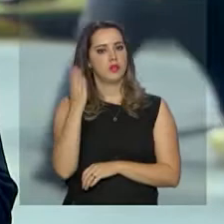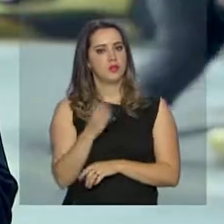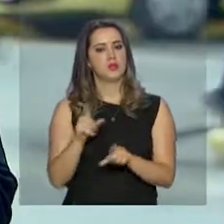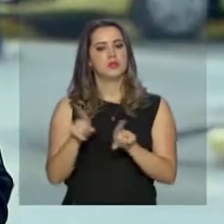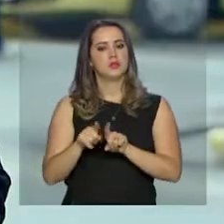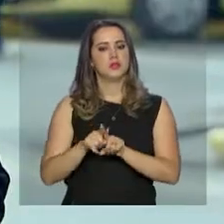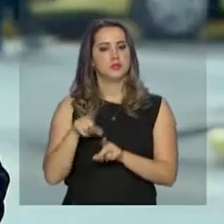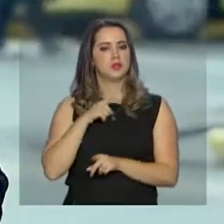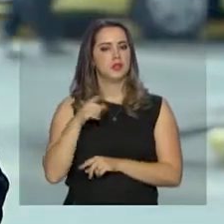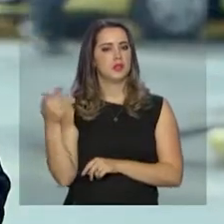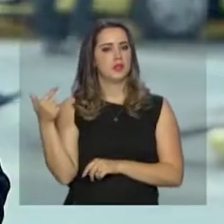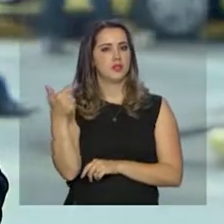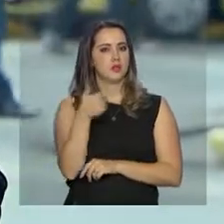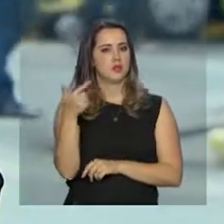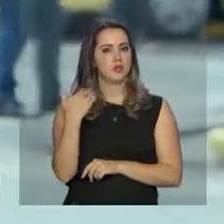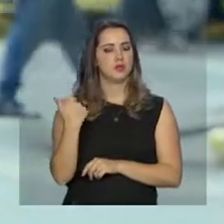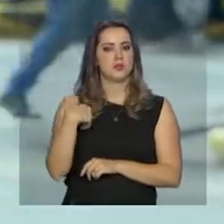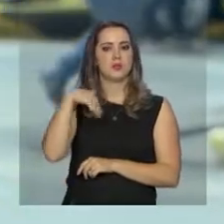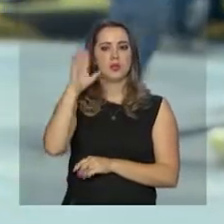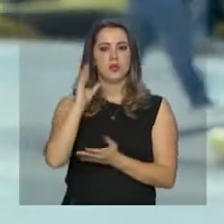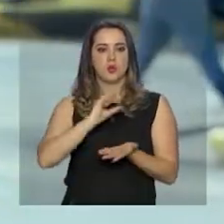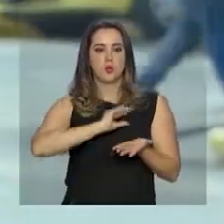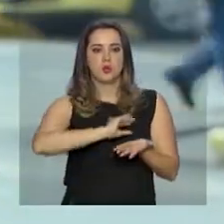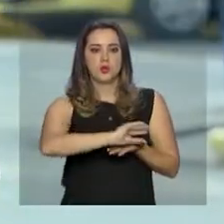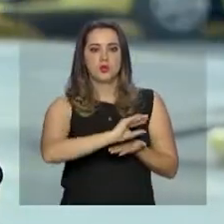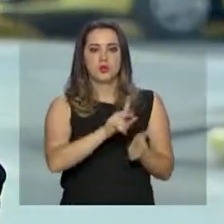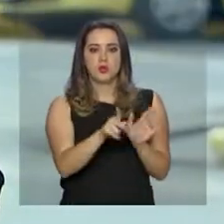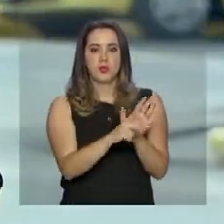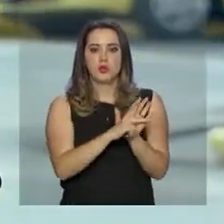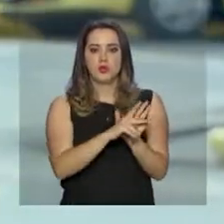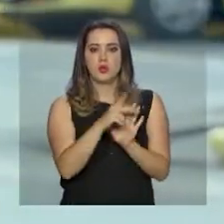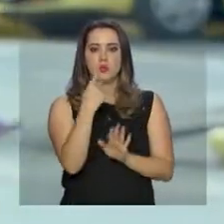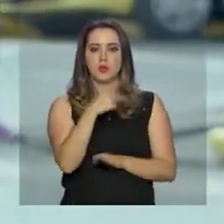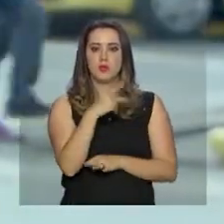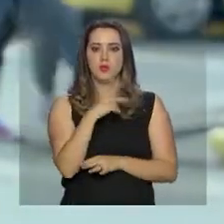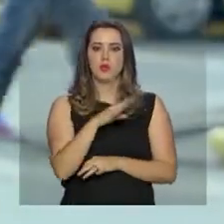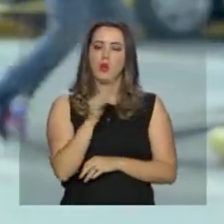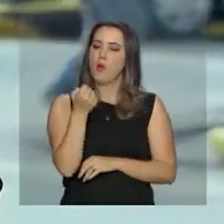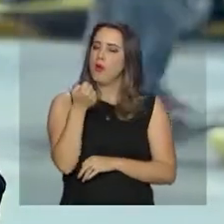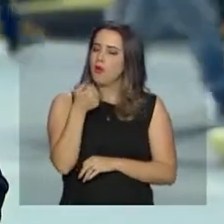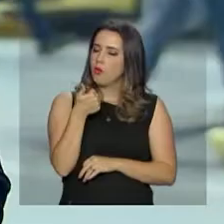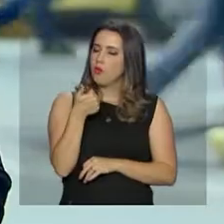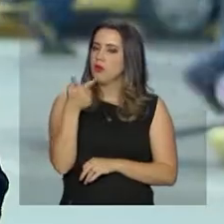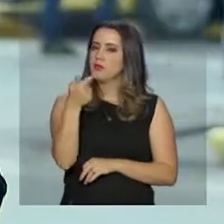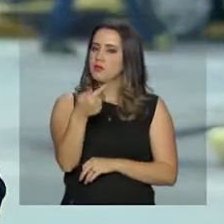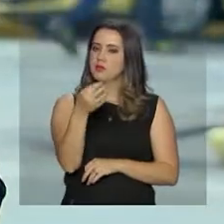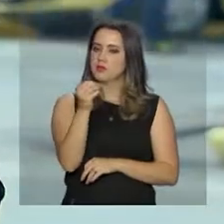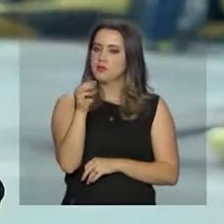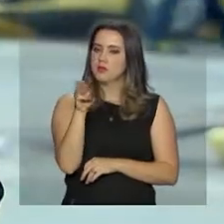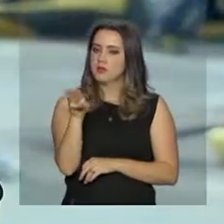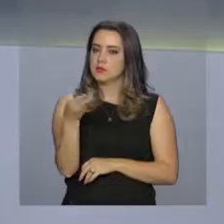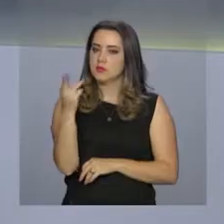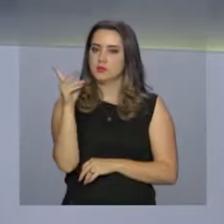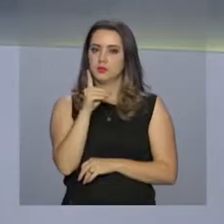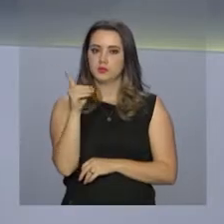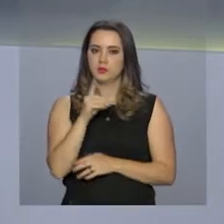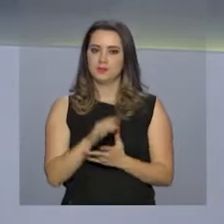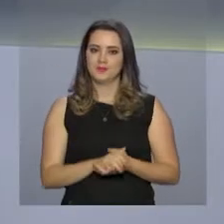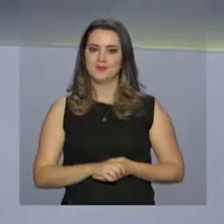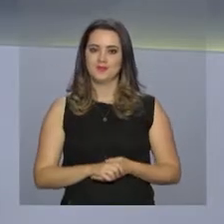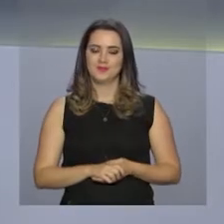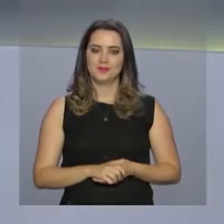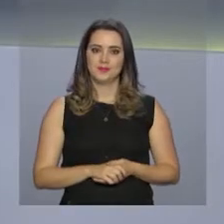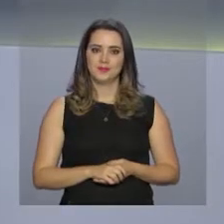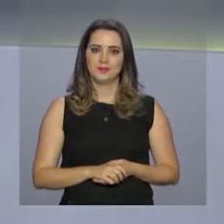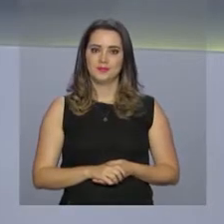mantém também o segundo maior estoque de investimentos diretos no Paraguai. São quase 700 milhões de dólares.